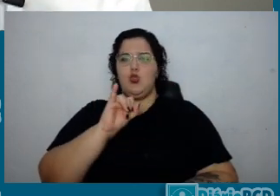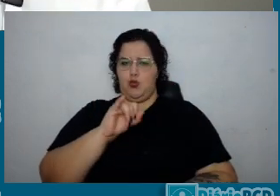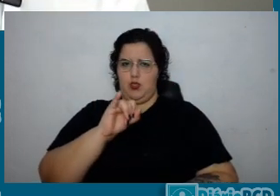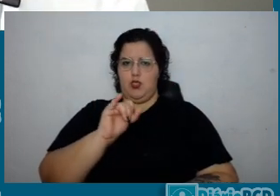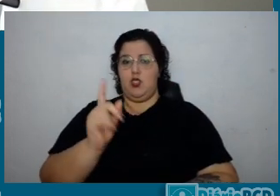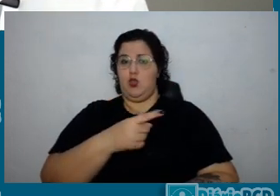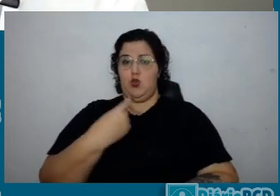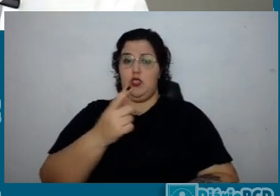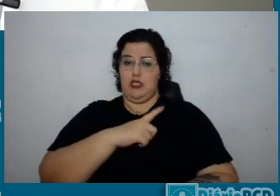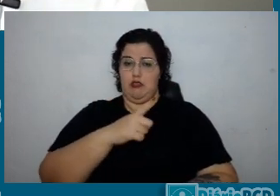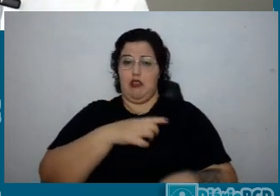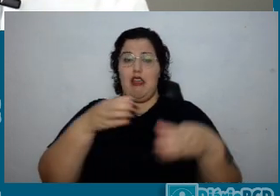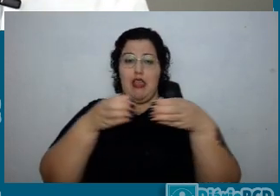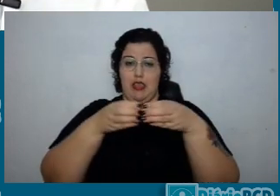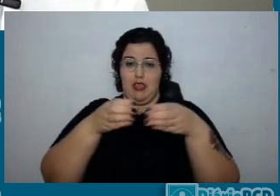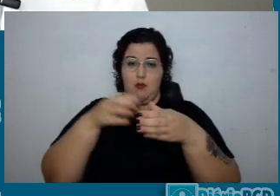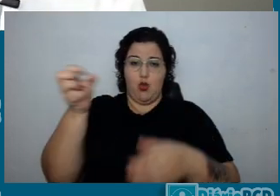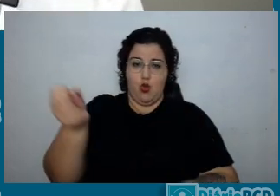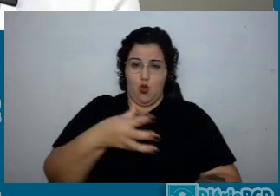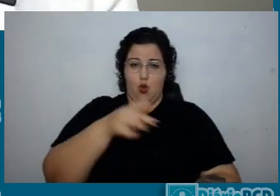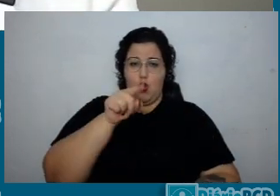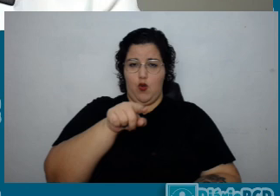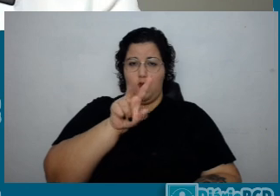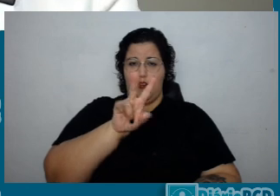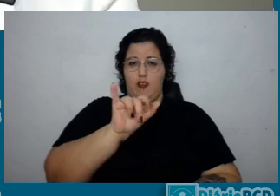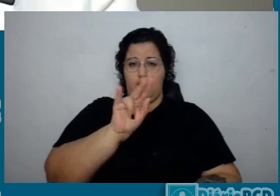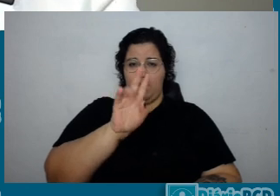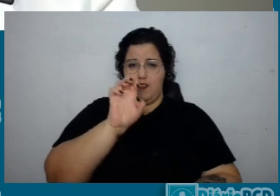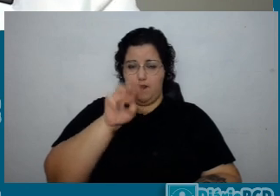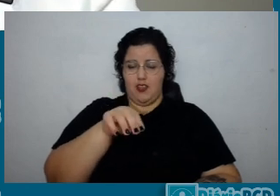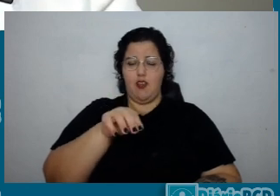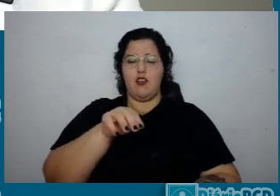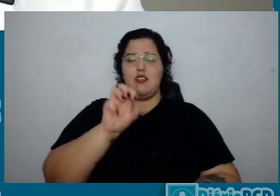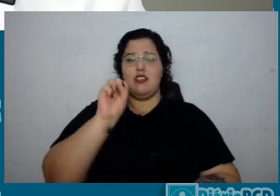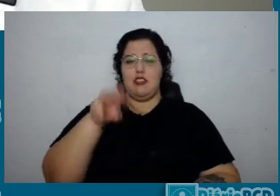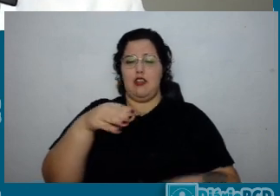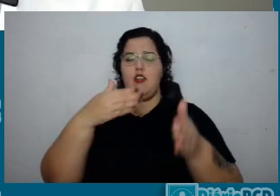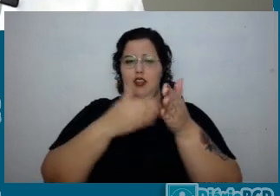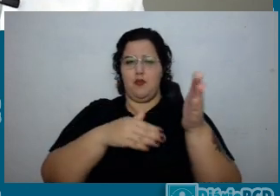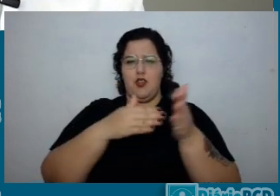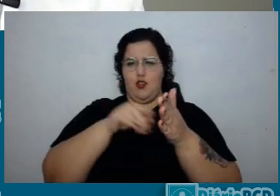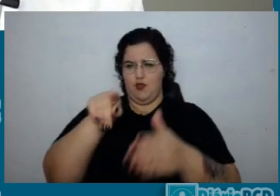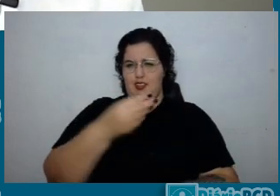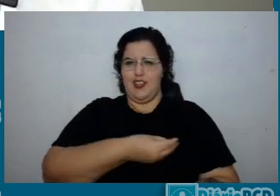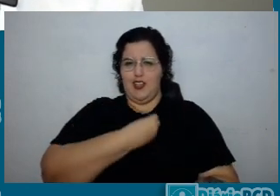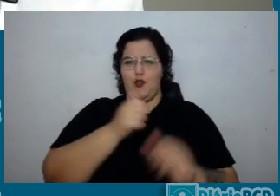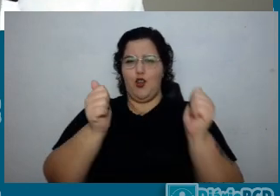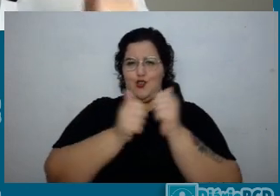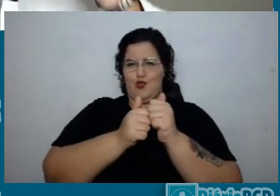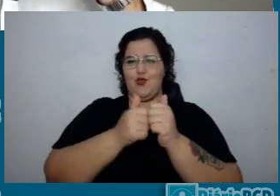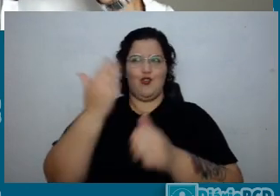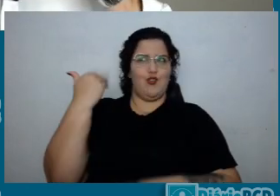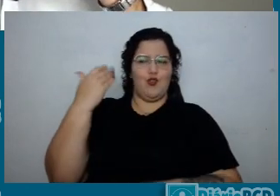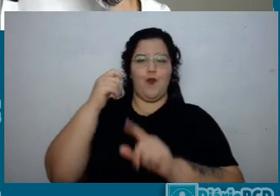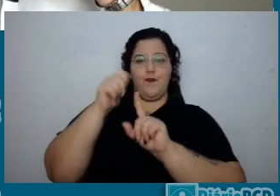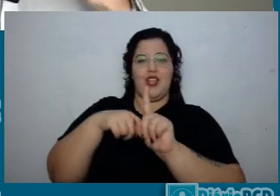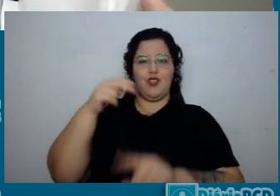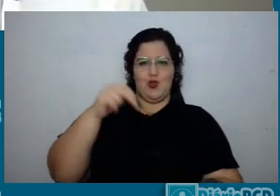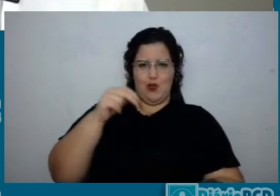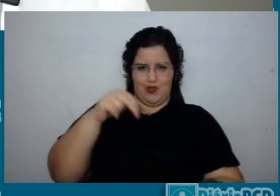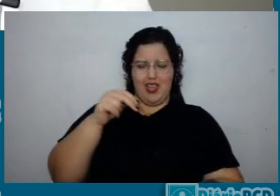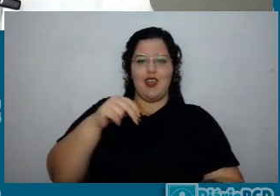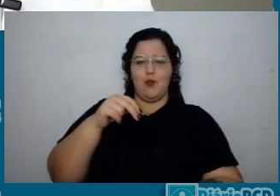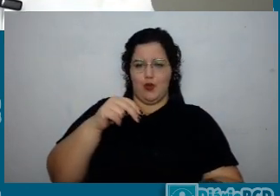equipe, a partir do lançamento do Viver Sem Limite, né, que aconteceu no final de novembro, você estava lá, né, com o presidente Lula.